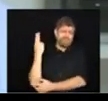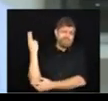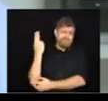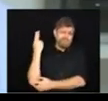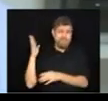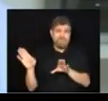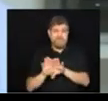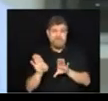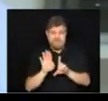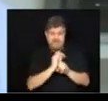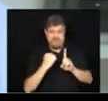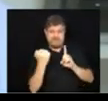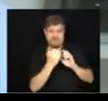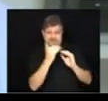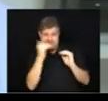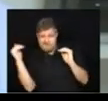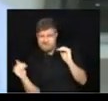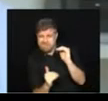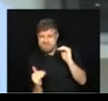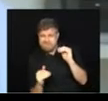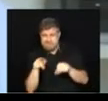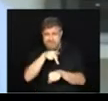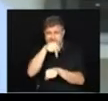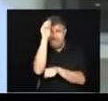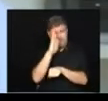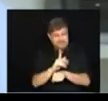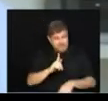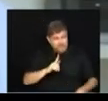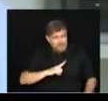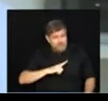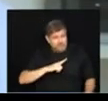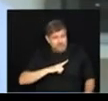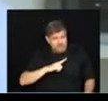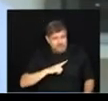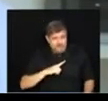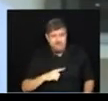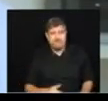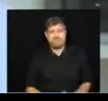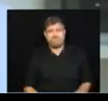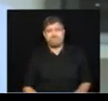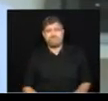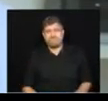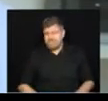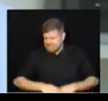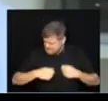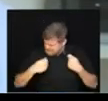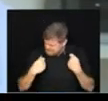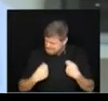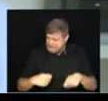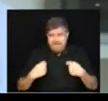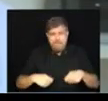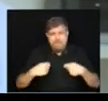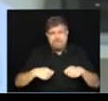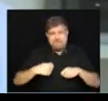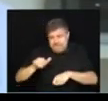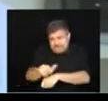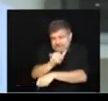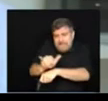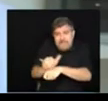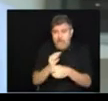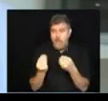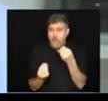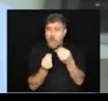dificuldade socioeconômica que nós temos, é algo que há necessidade de mecanismos